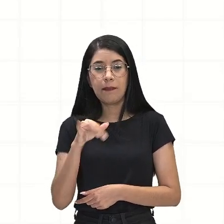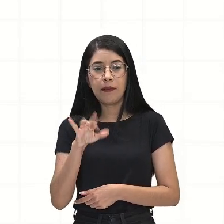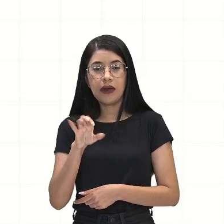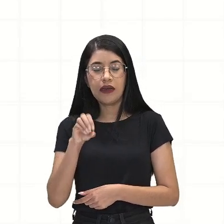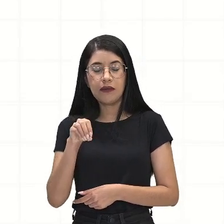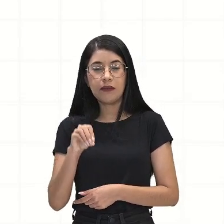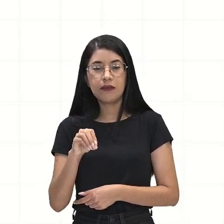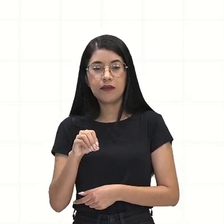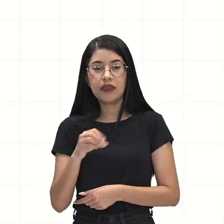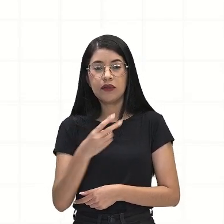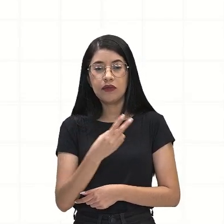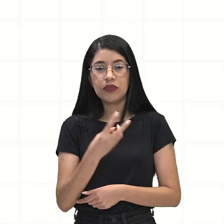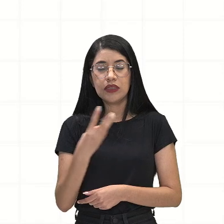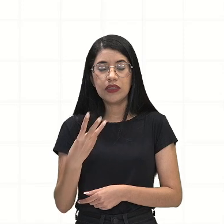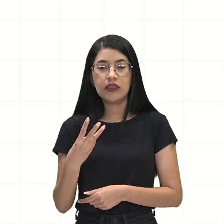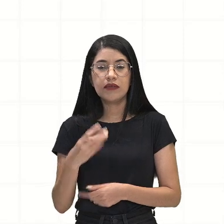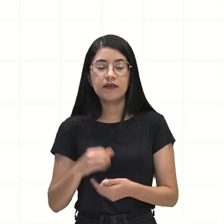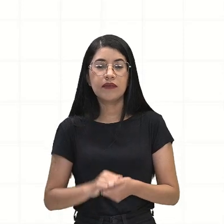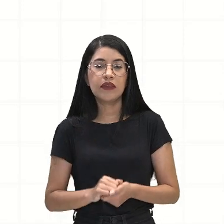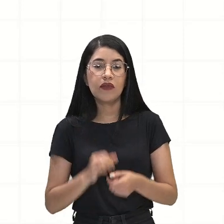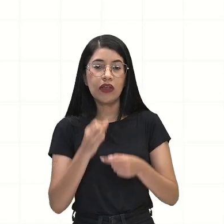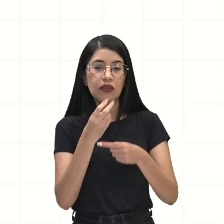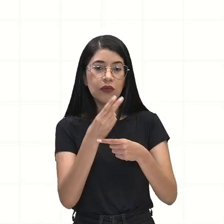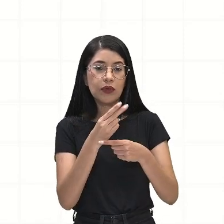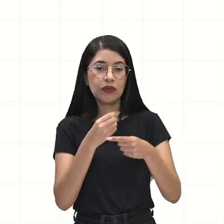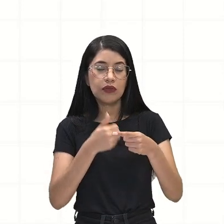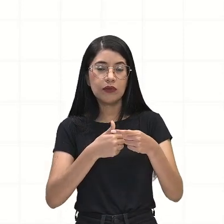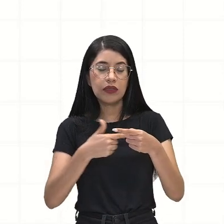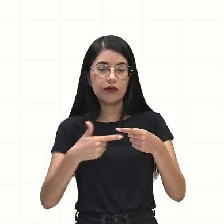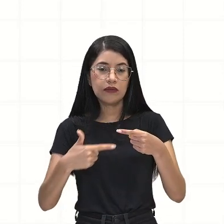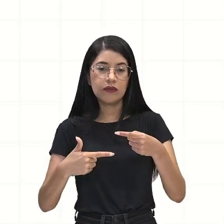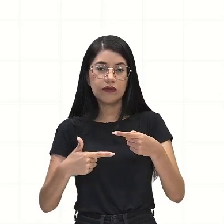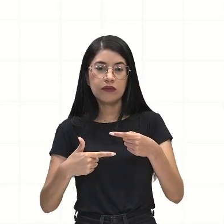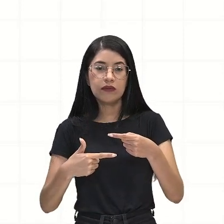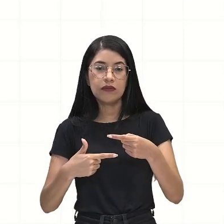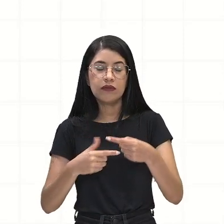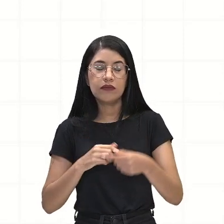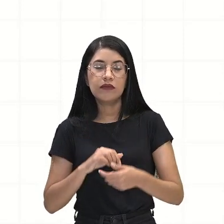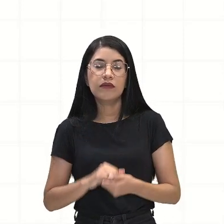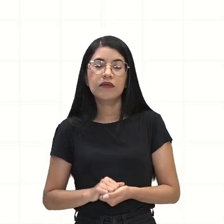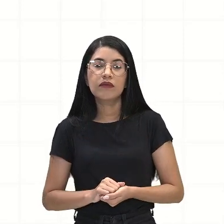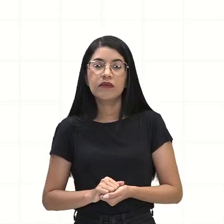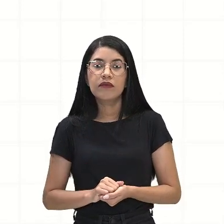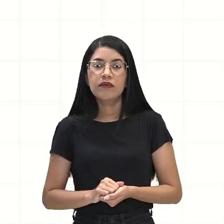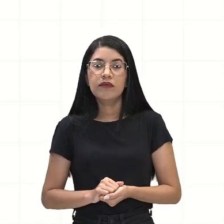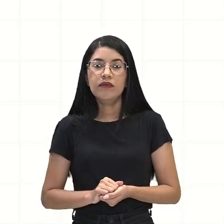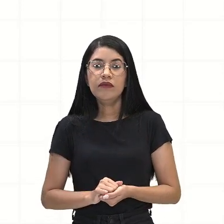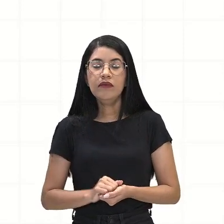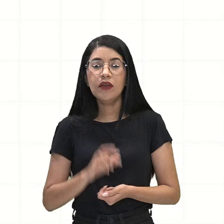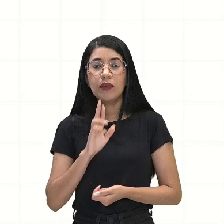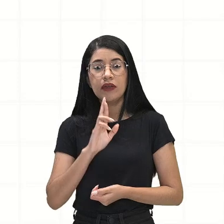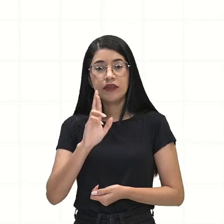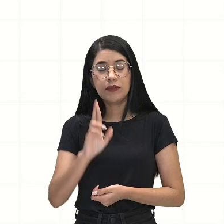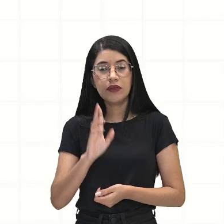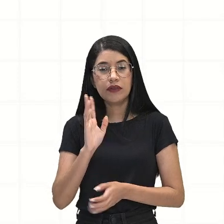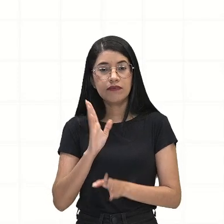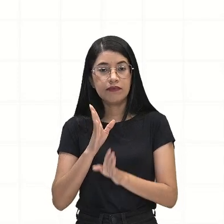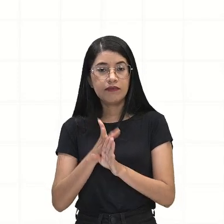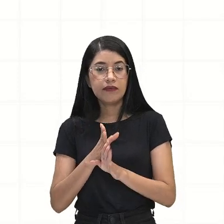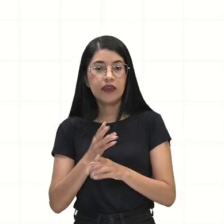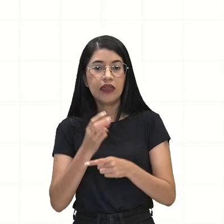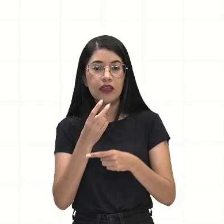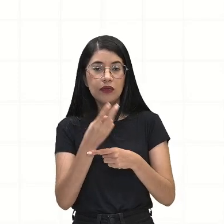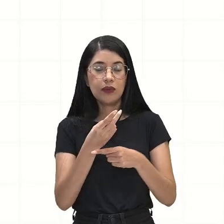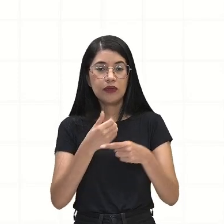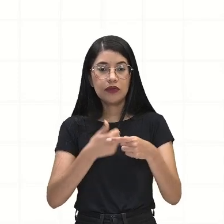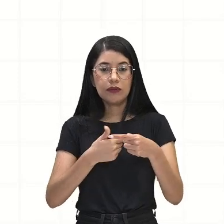número 3. Então, eu tenho duas opções sobre 12. Né? Então, essa é a resposta aí